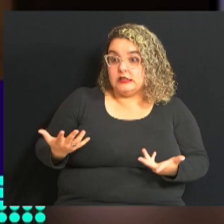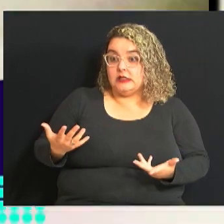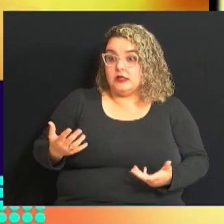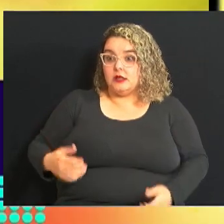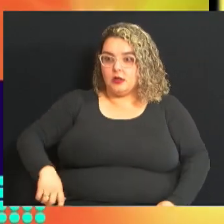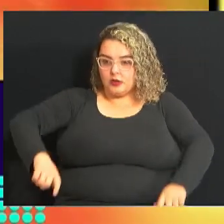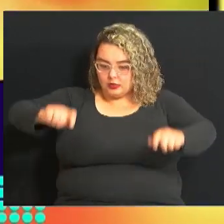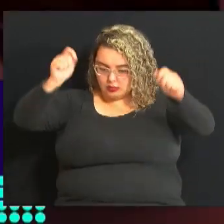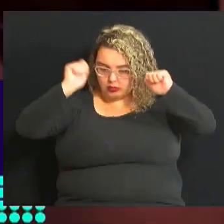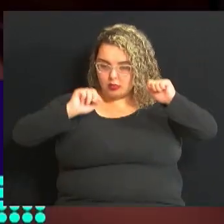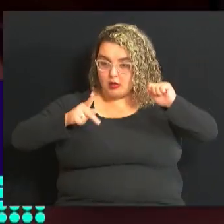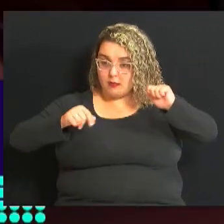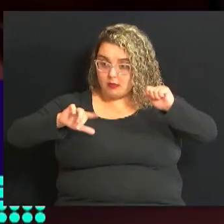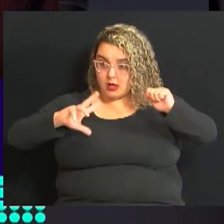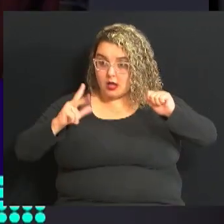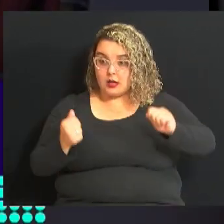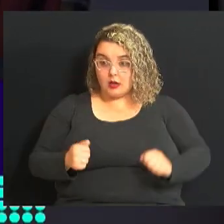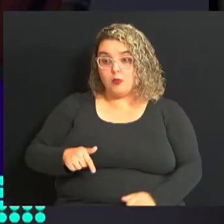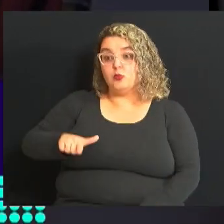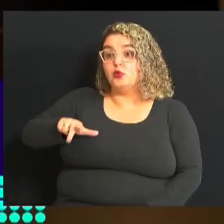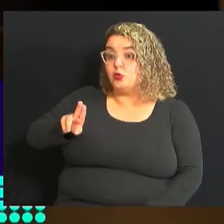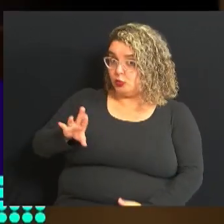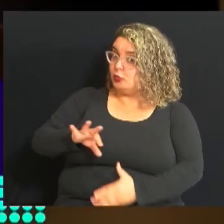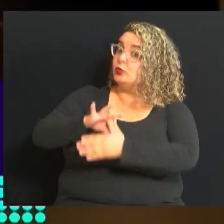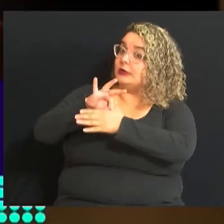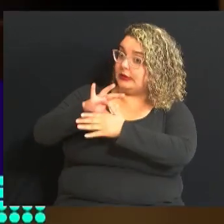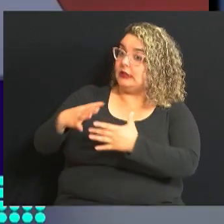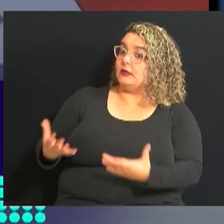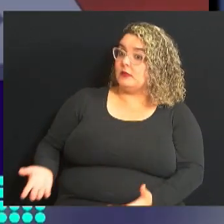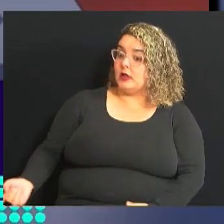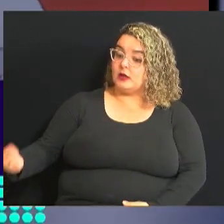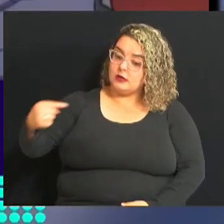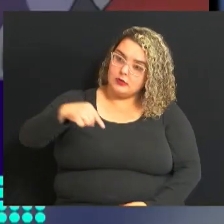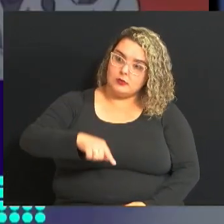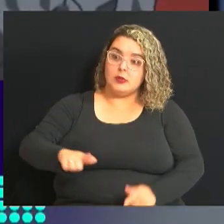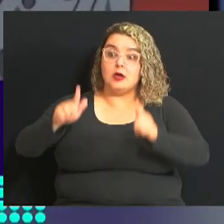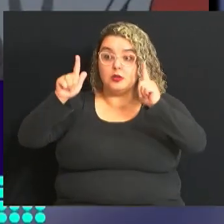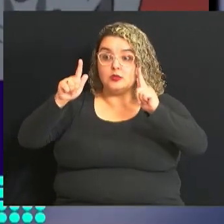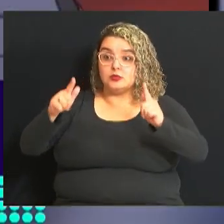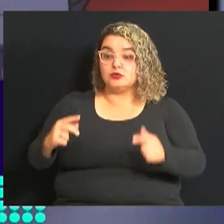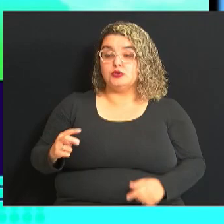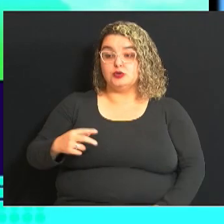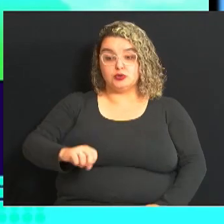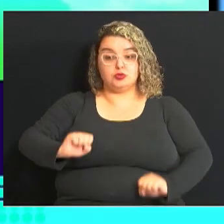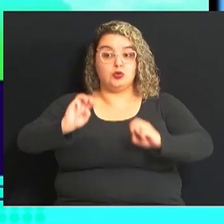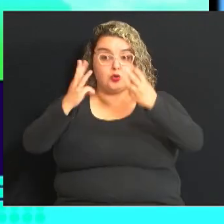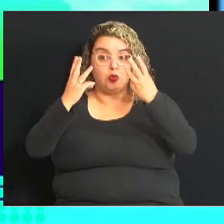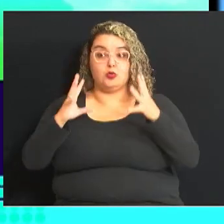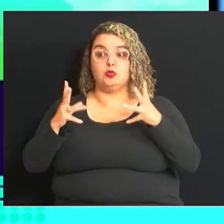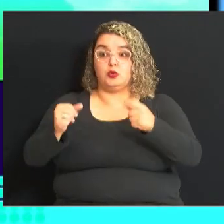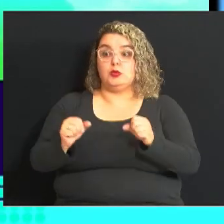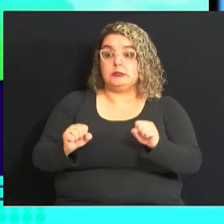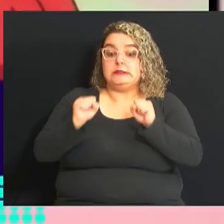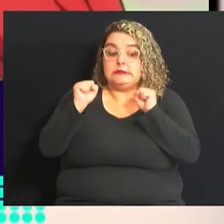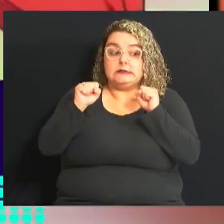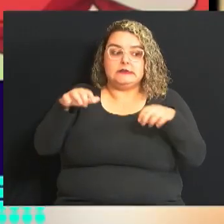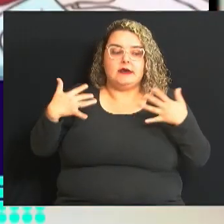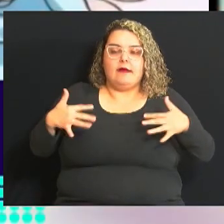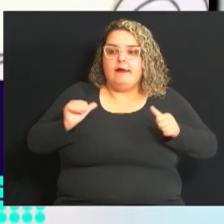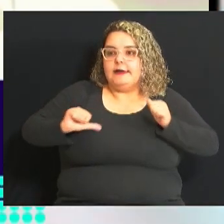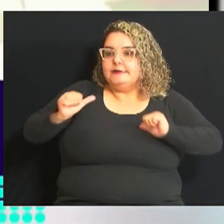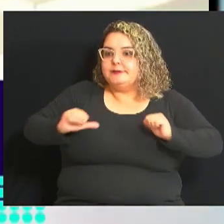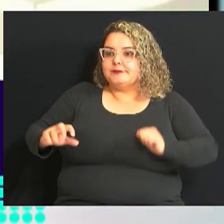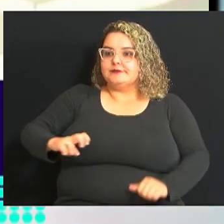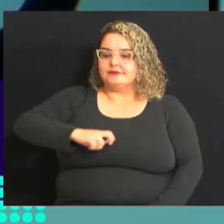Palha, liderados por Luffy, que vieram para curtir a sua performance. Todos aguardam ansiosamente a voz